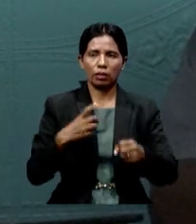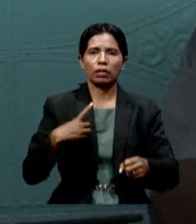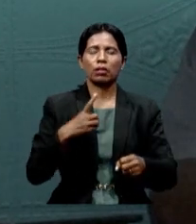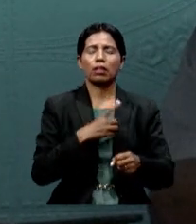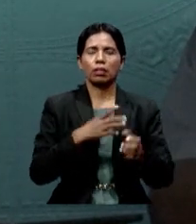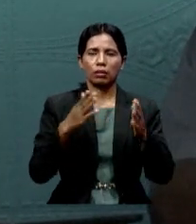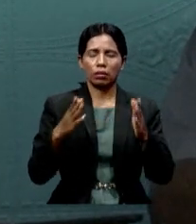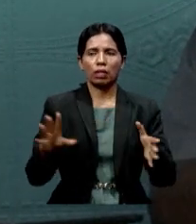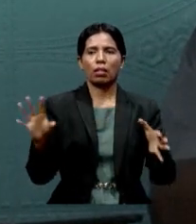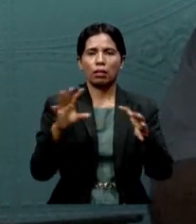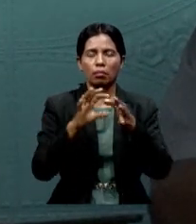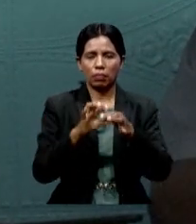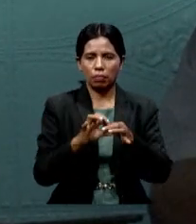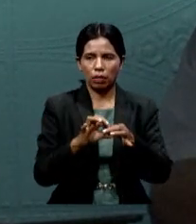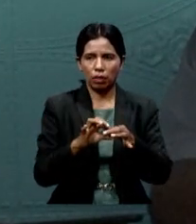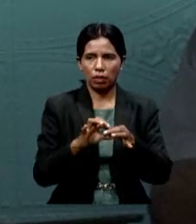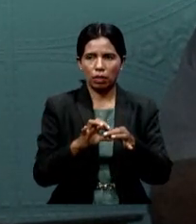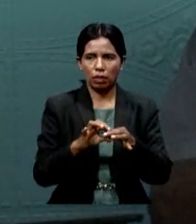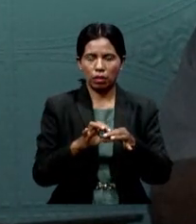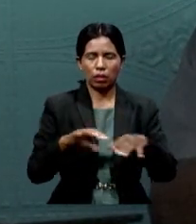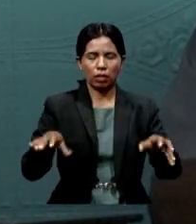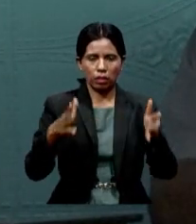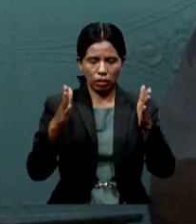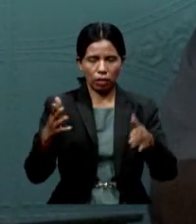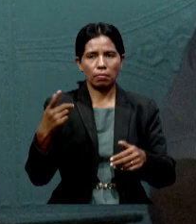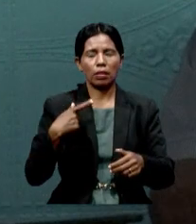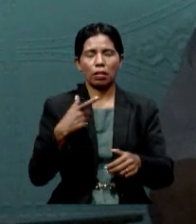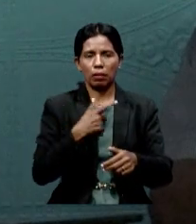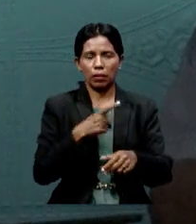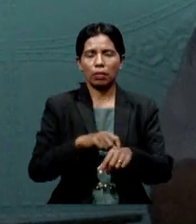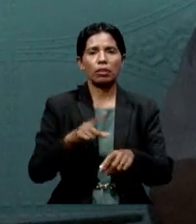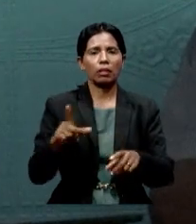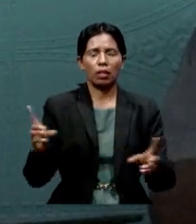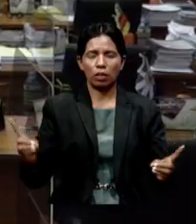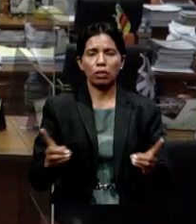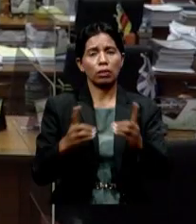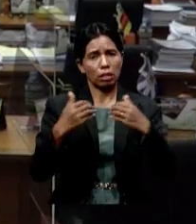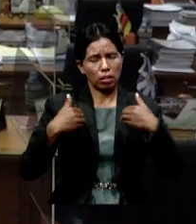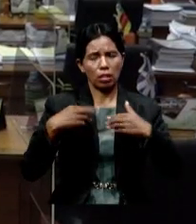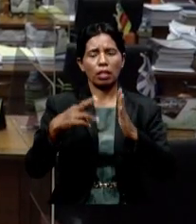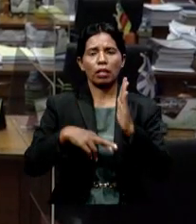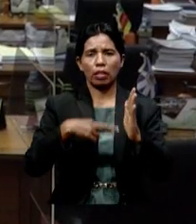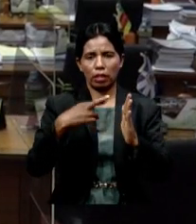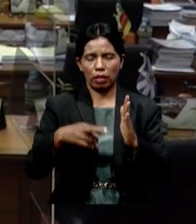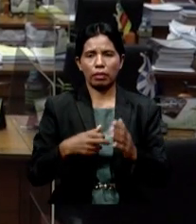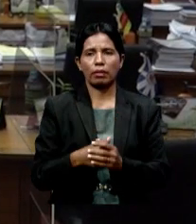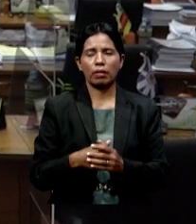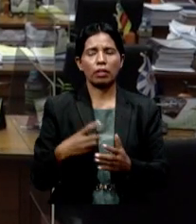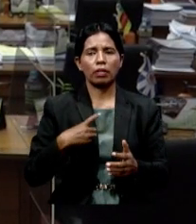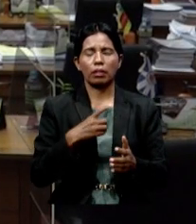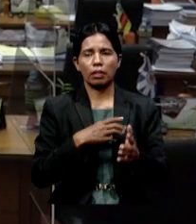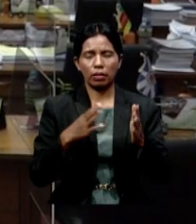deputados ka membro o ansa funcionário ser parlamento ni asor e ia regras rolamenta sa un deputado